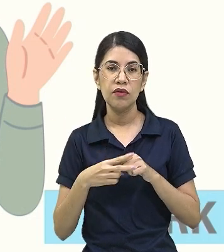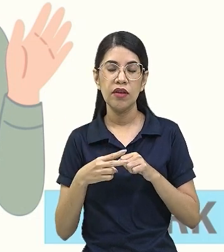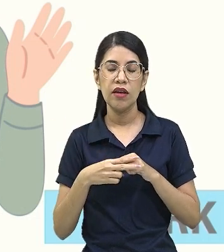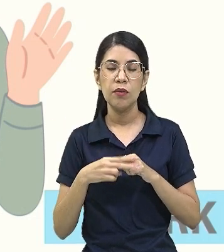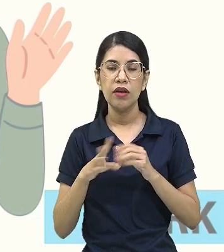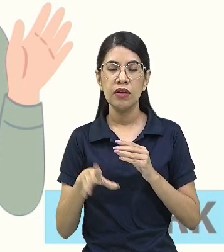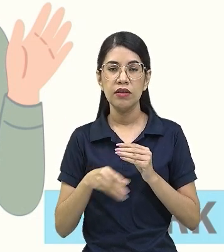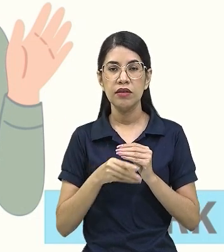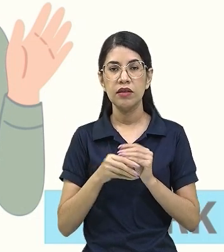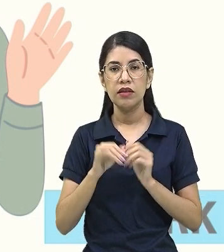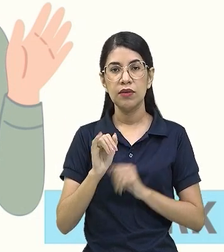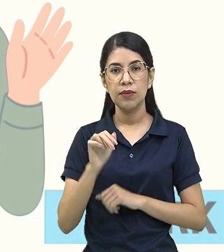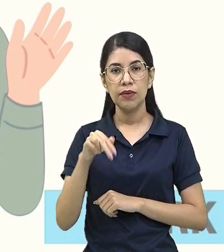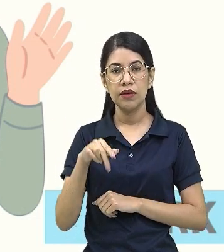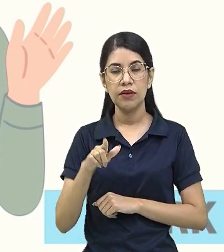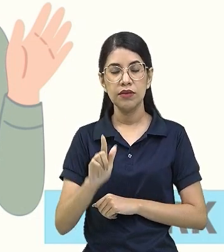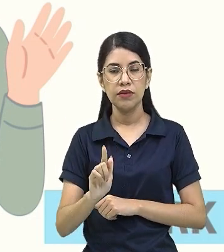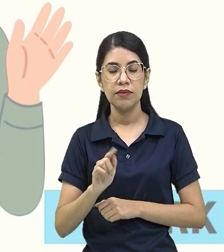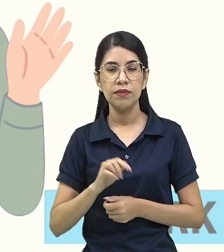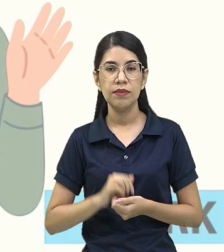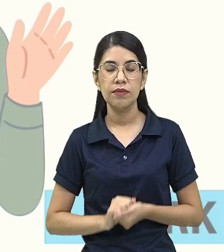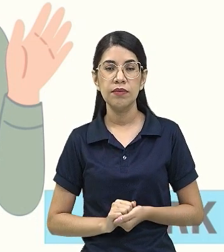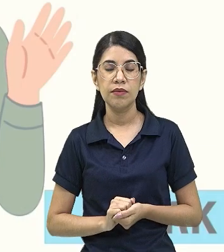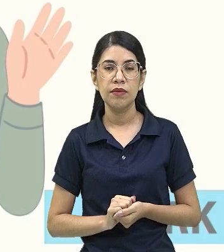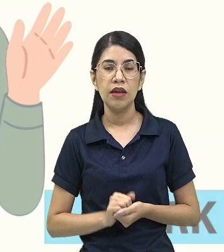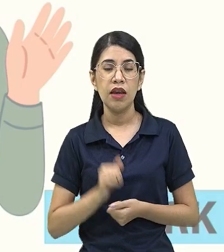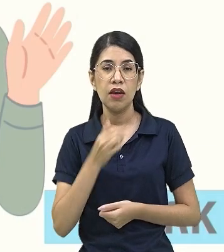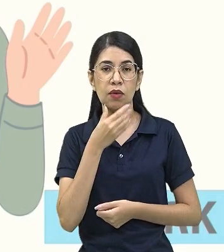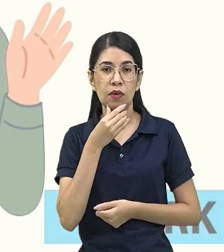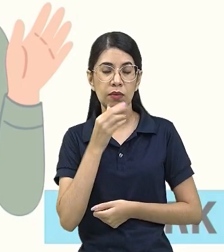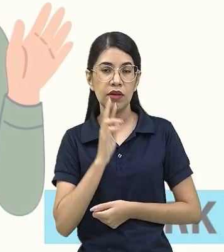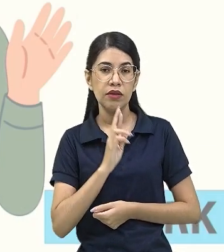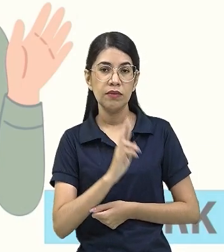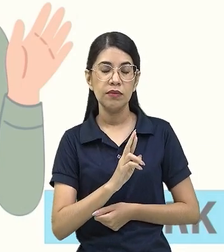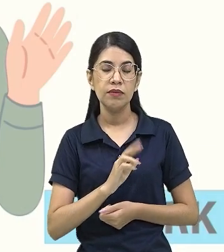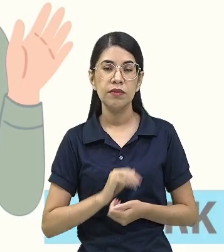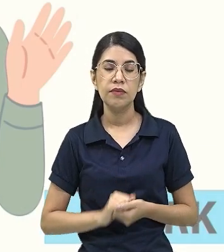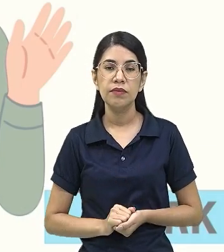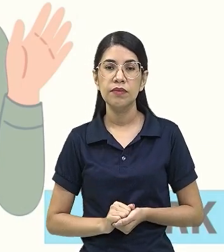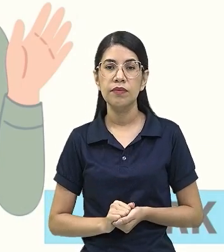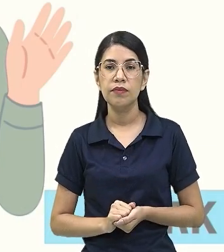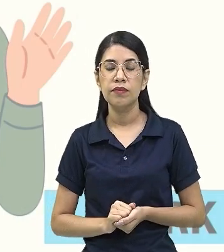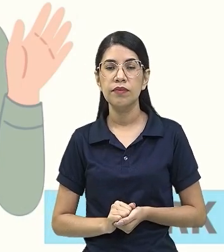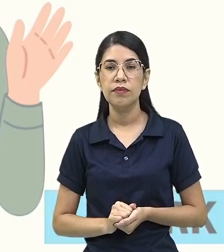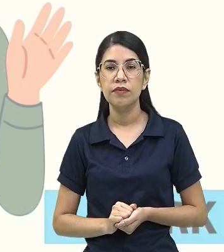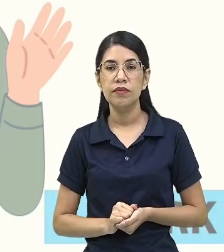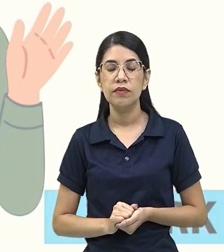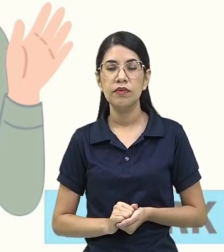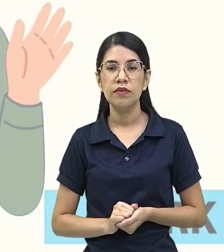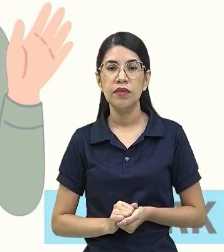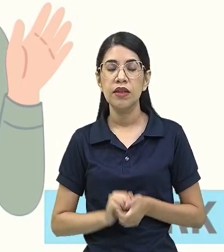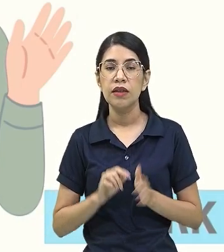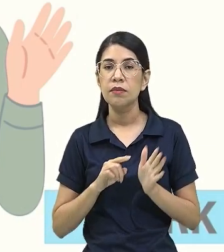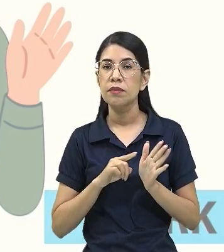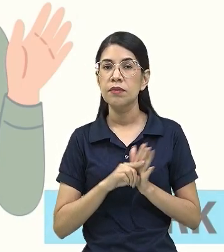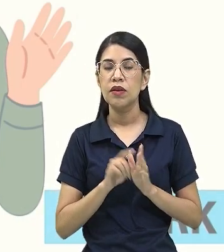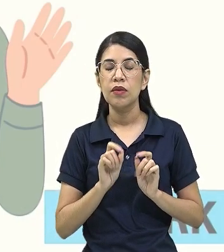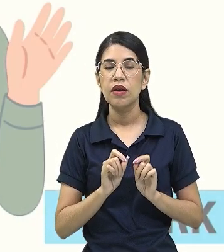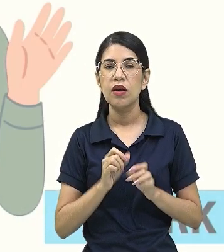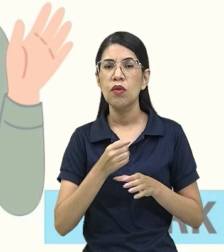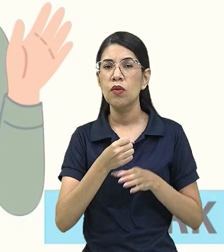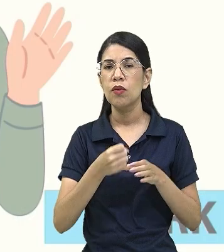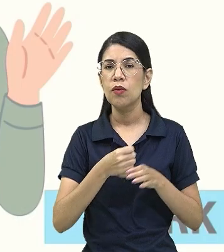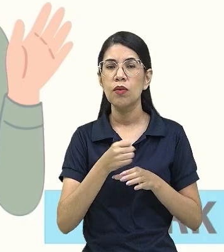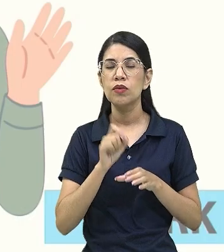ing. Aí ele responde, that's great, what did you cook? Então aqui, ó, ele perguntando, o que você